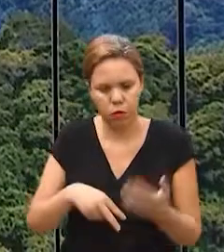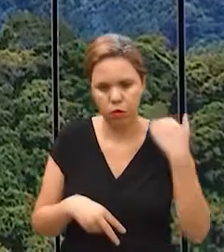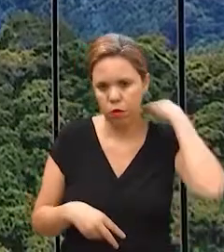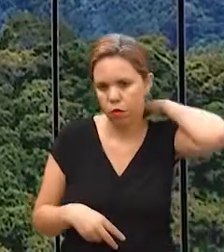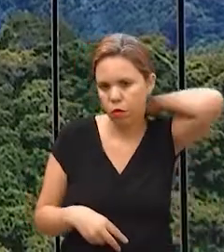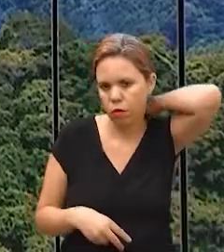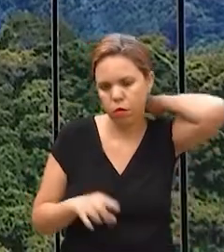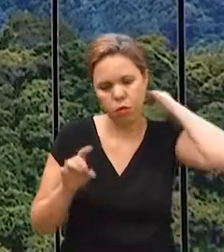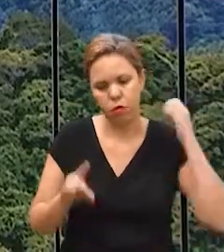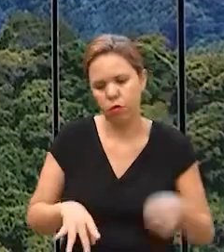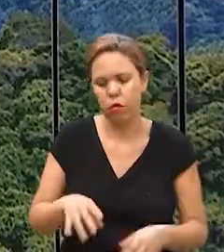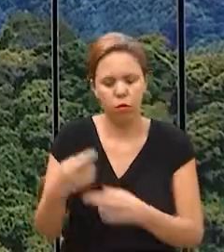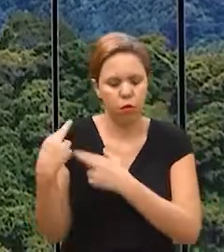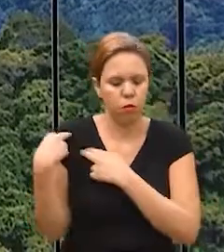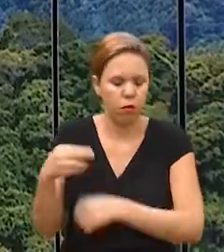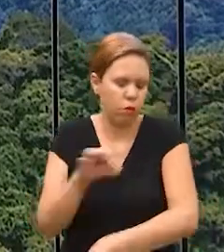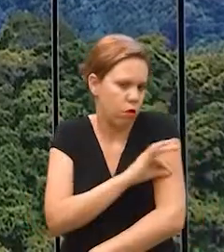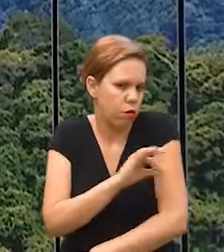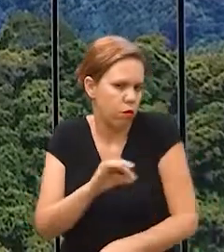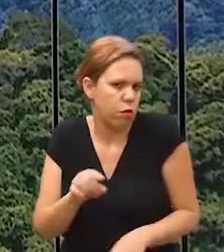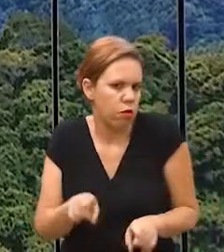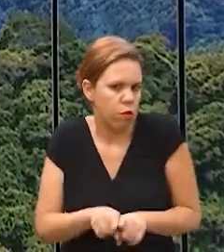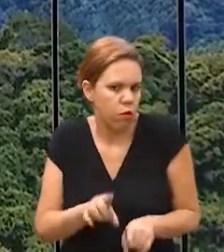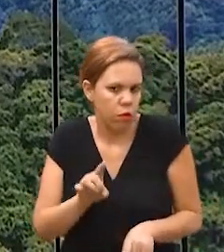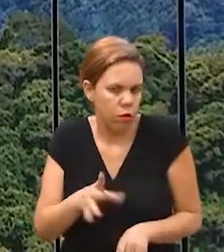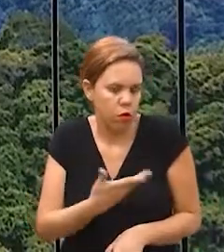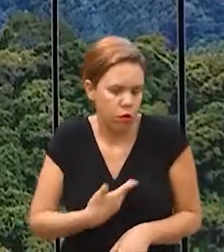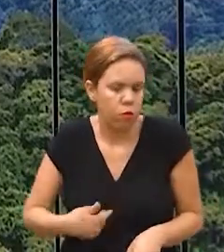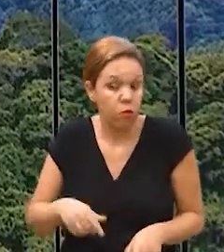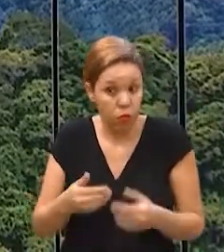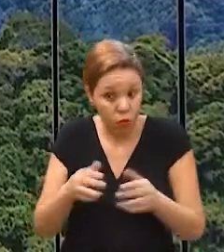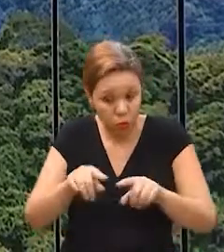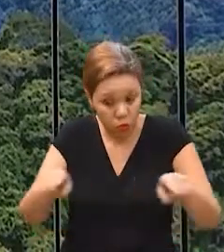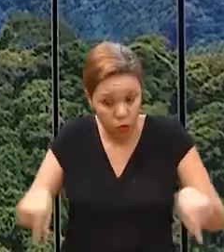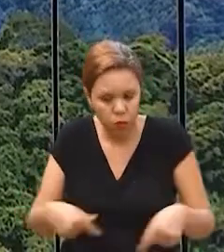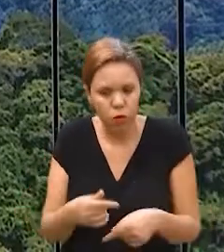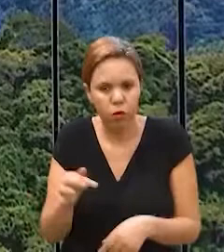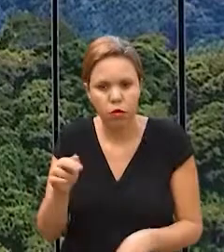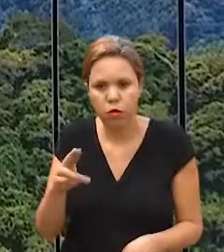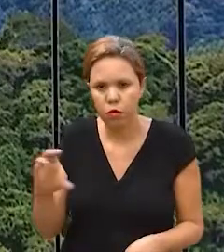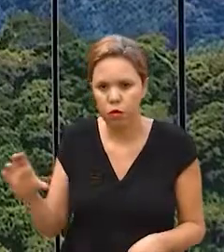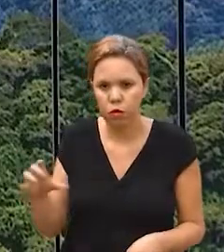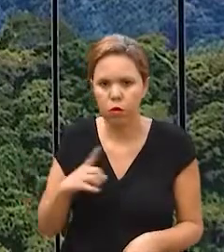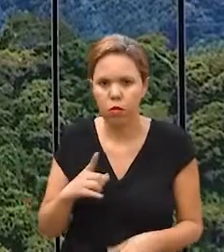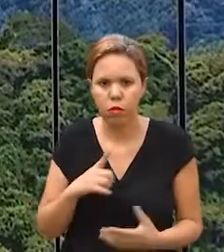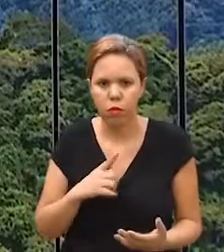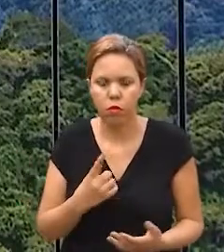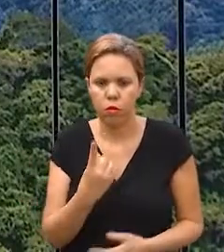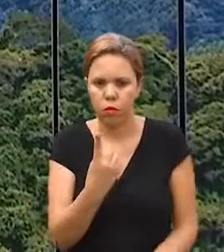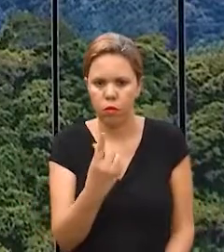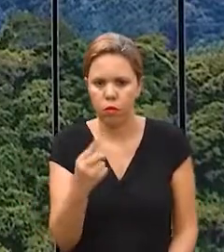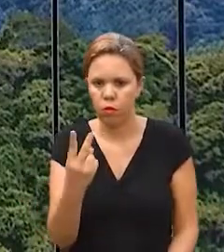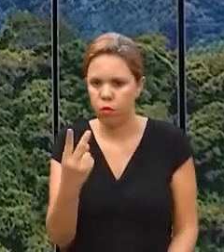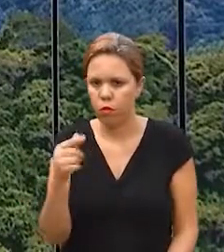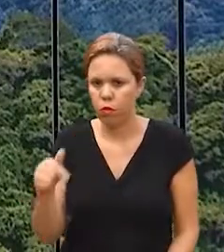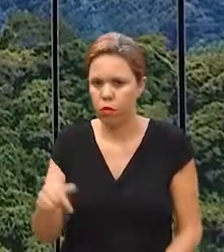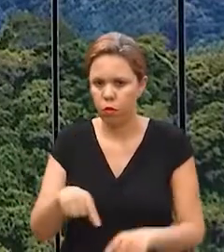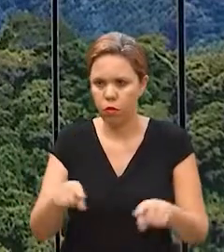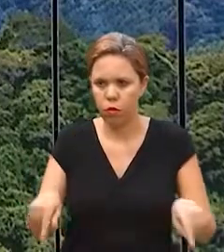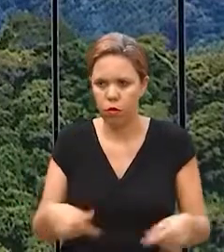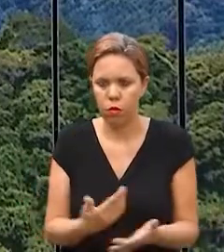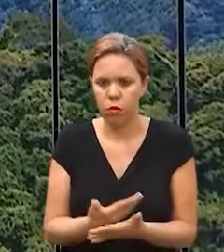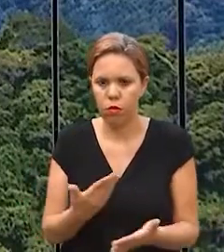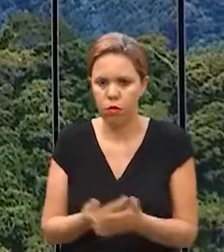ele disponibiliza as salas. A FUMEC, por exemplo, hoje tem 127 salas de aula distribuídas